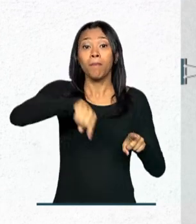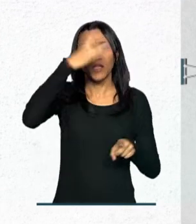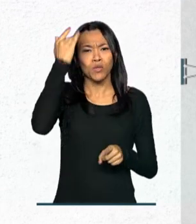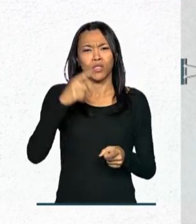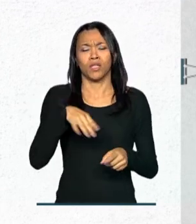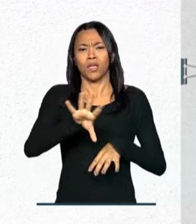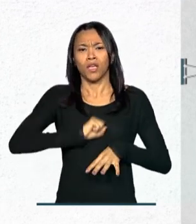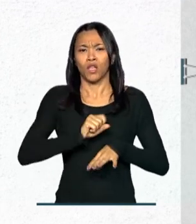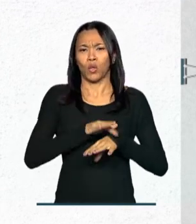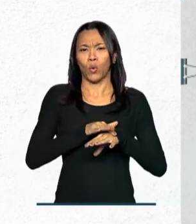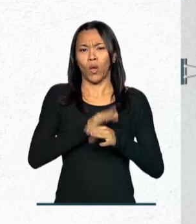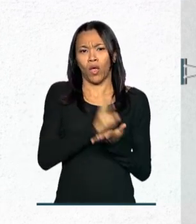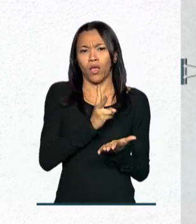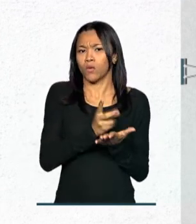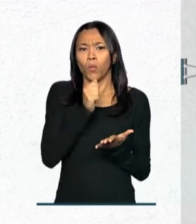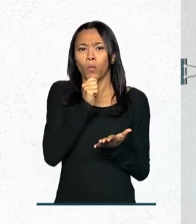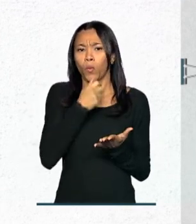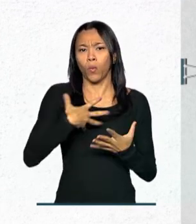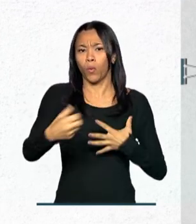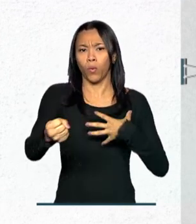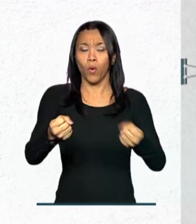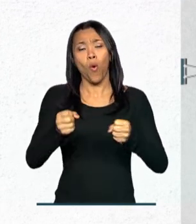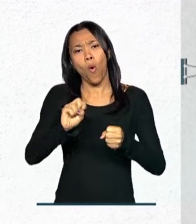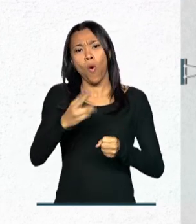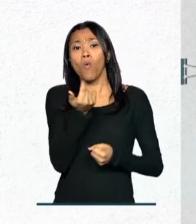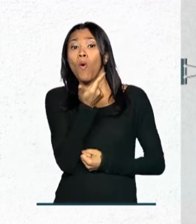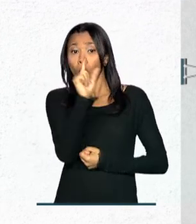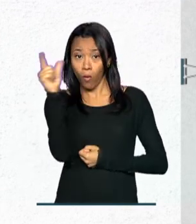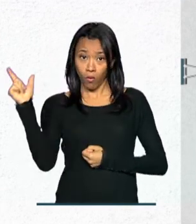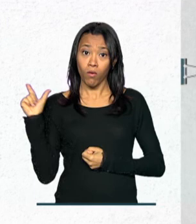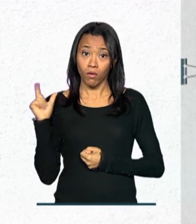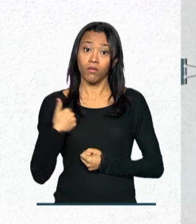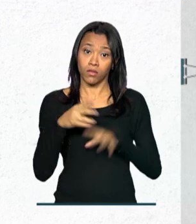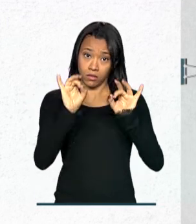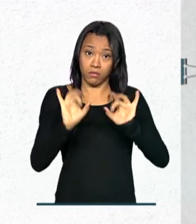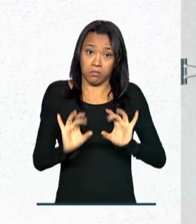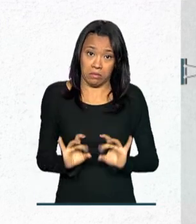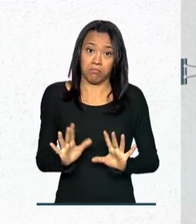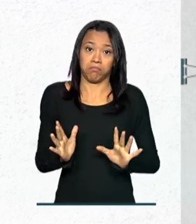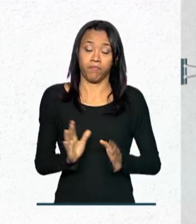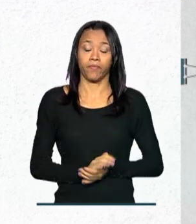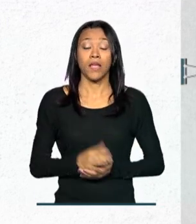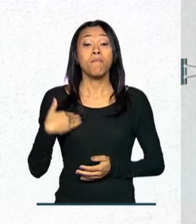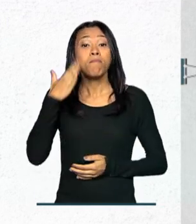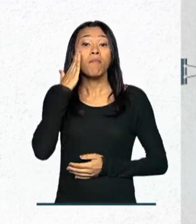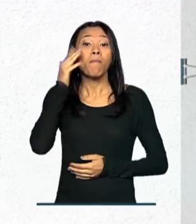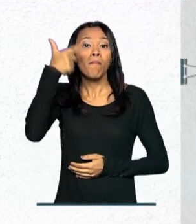de doenças crônicas não transmissíveis ou com outras condições clínicas especiais.